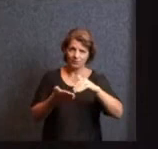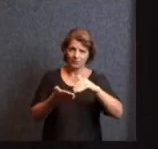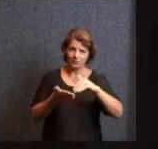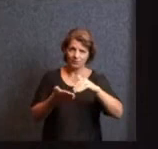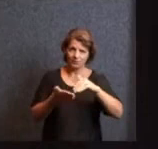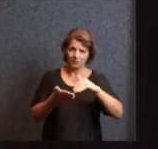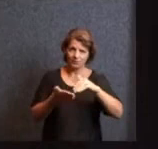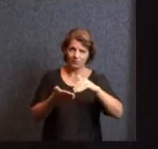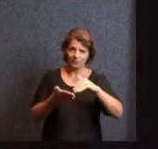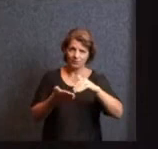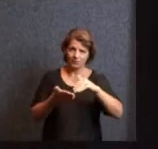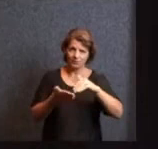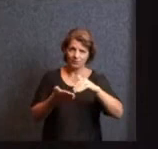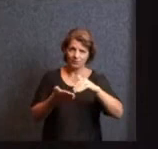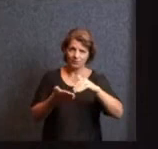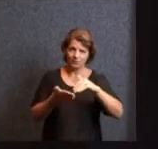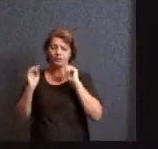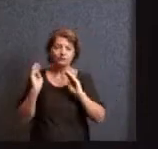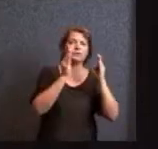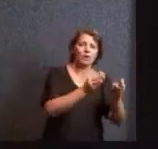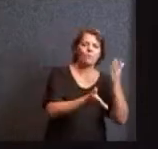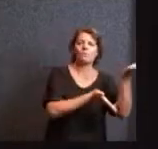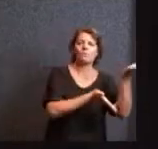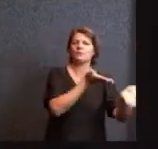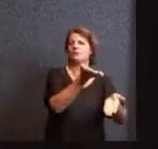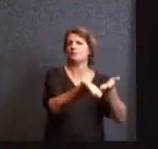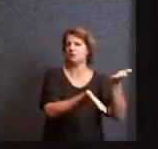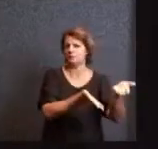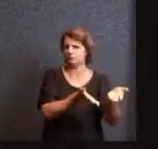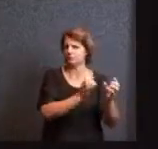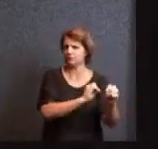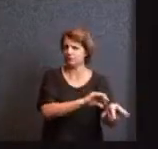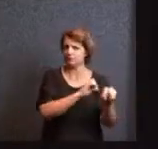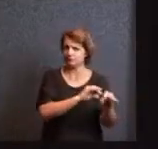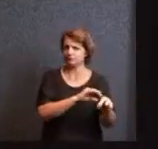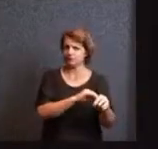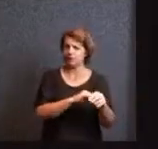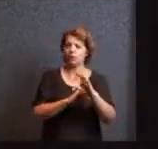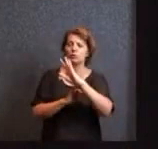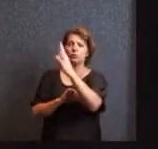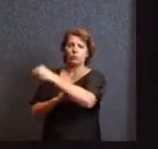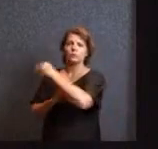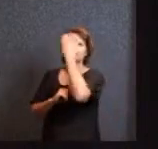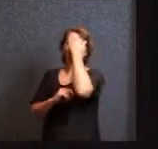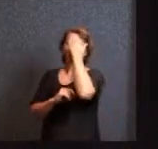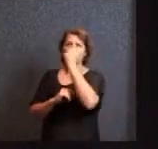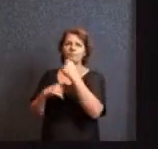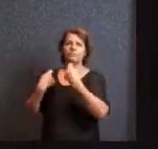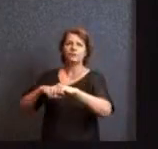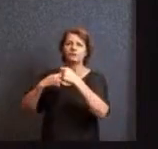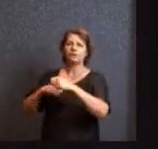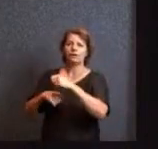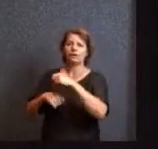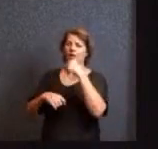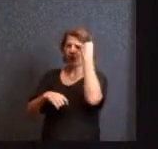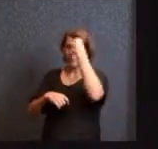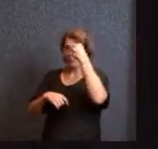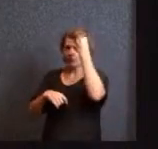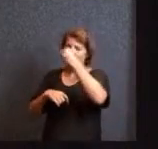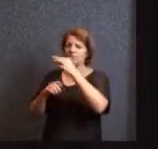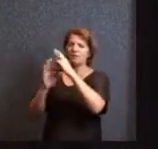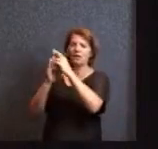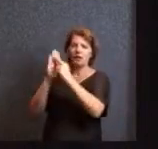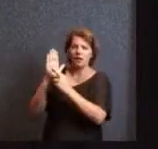para direcionar ao atendimento. Então, todos, teoricamente, sabem fazer, mas precisam adquirir outras regras e